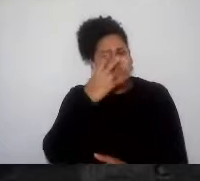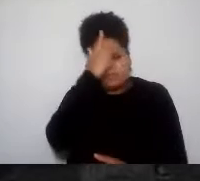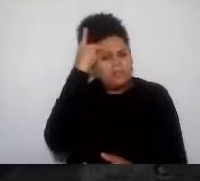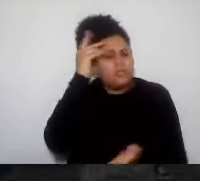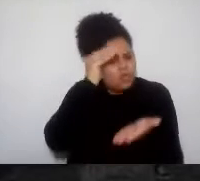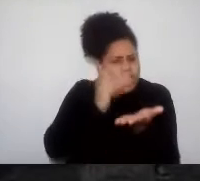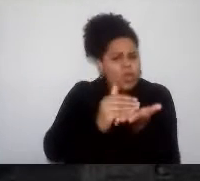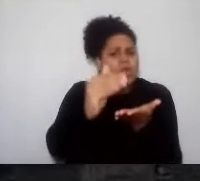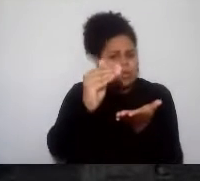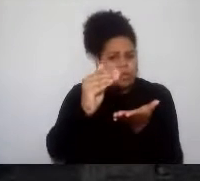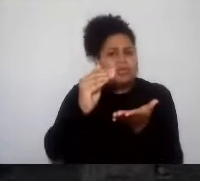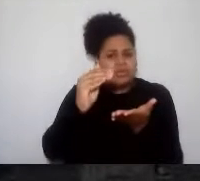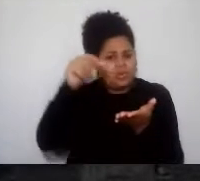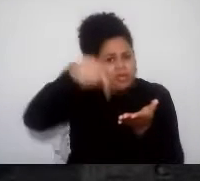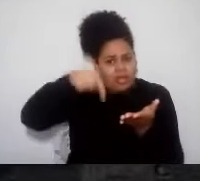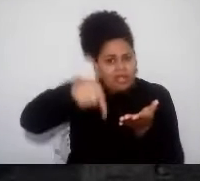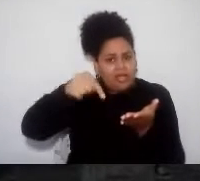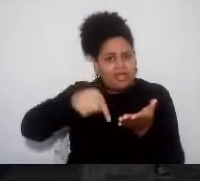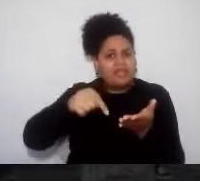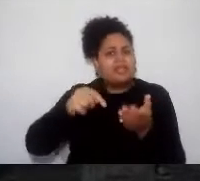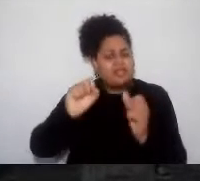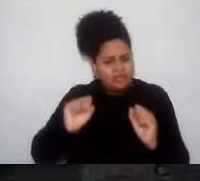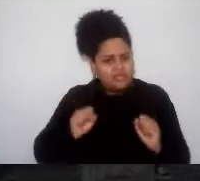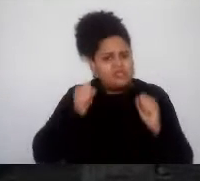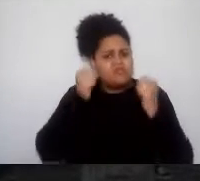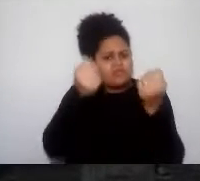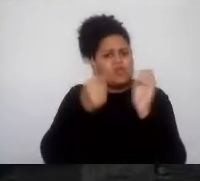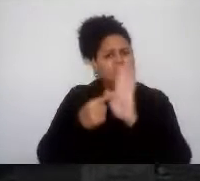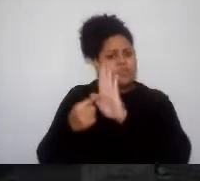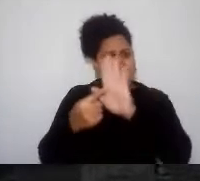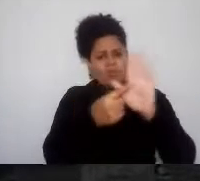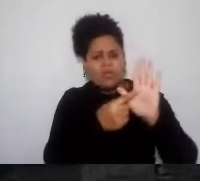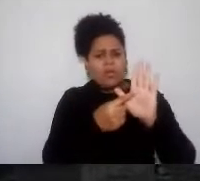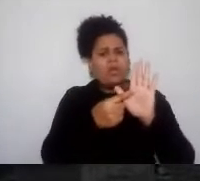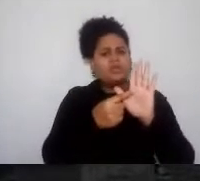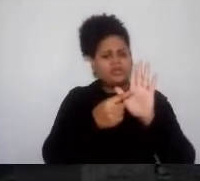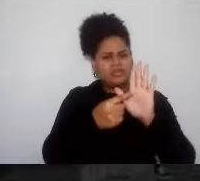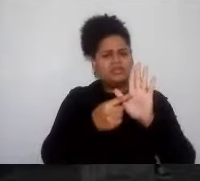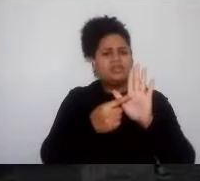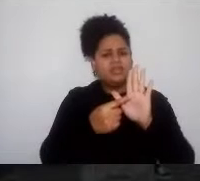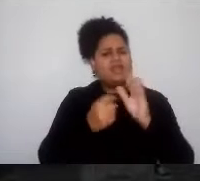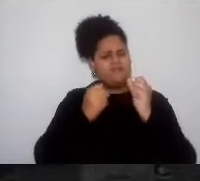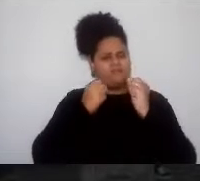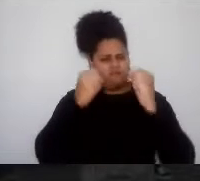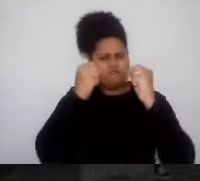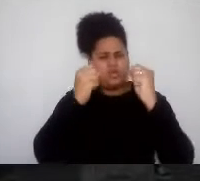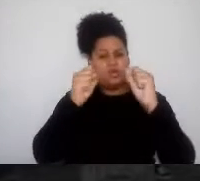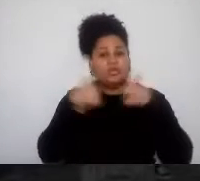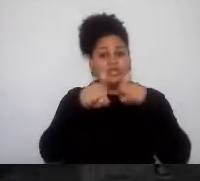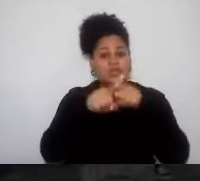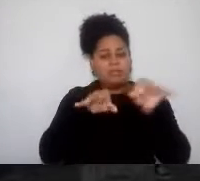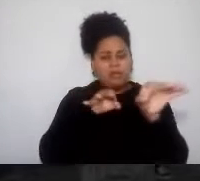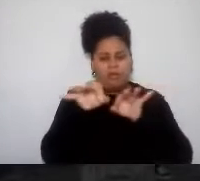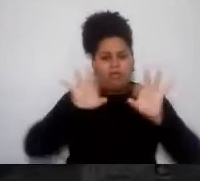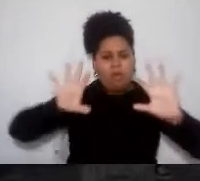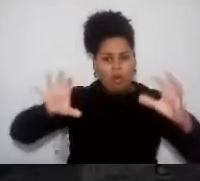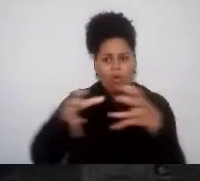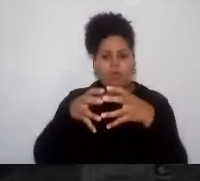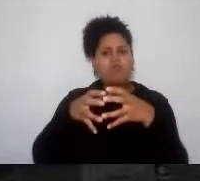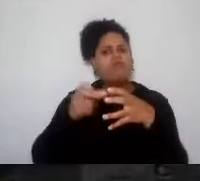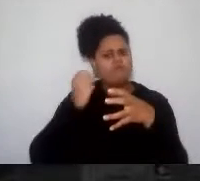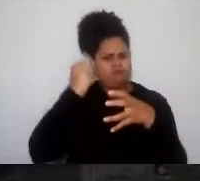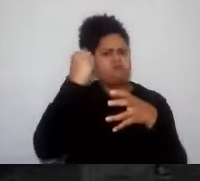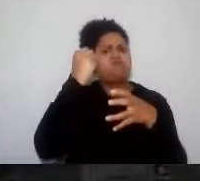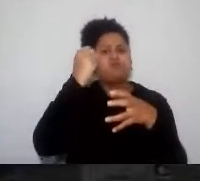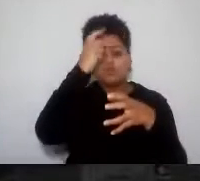porque mostra e demonstra a força e a organização dos metalúrgicos do Paraná.